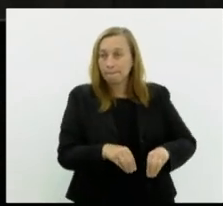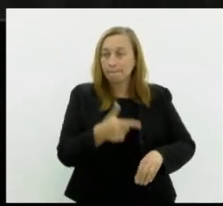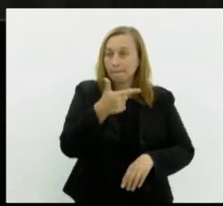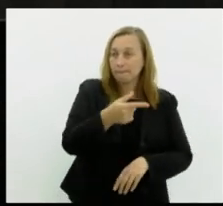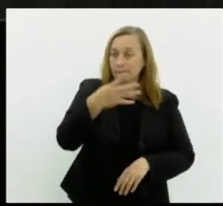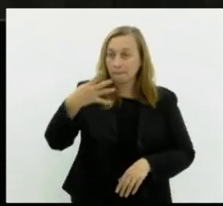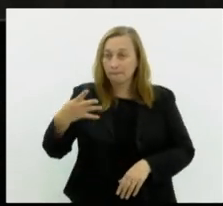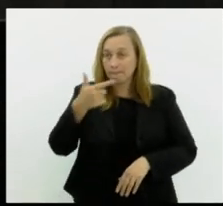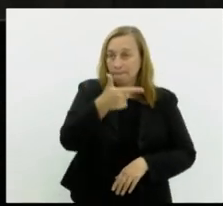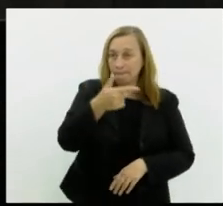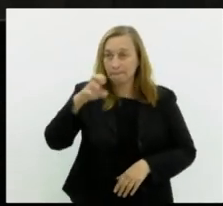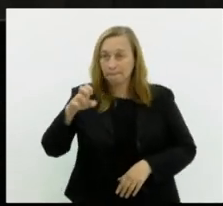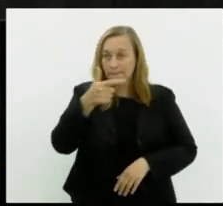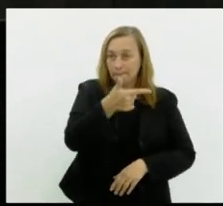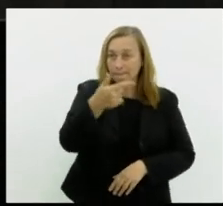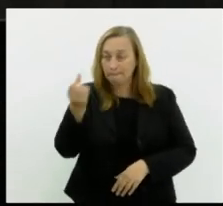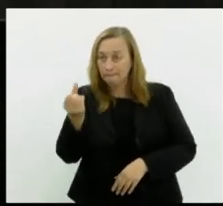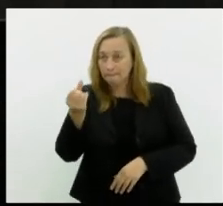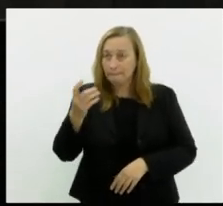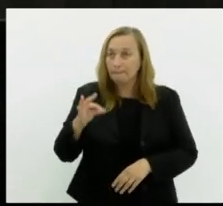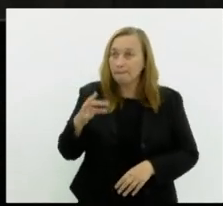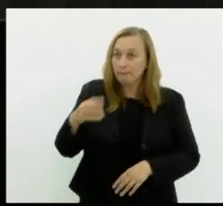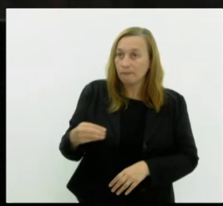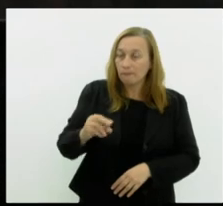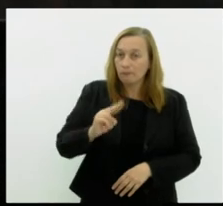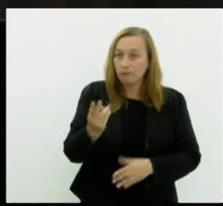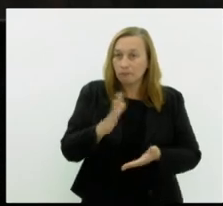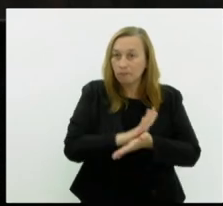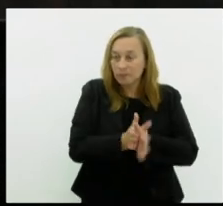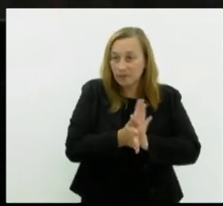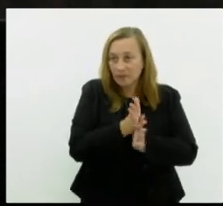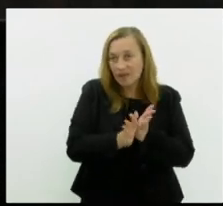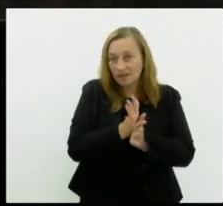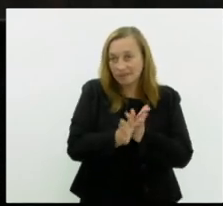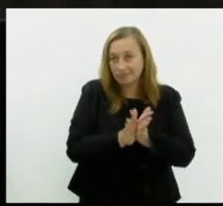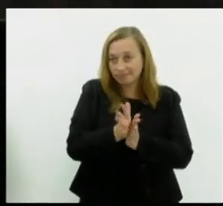24, 25 ou 26. É tudo ou nada.